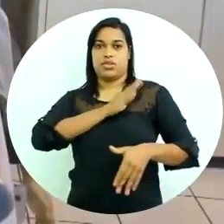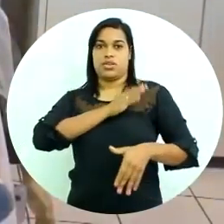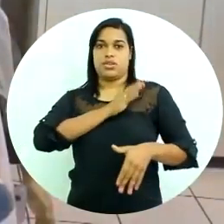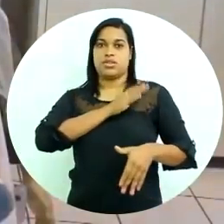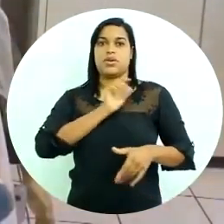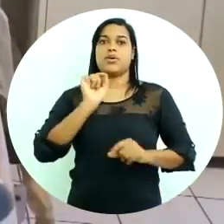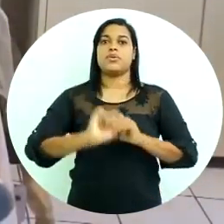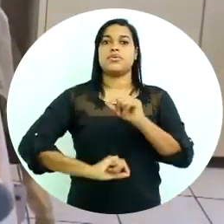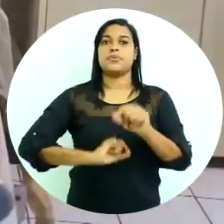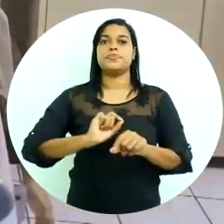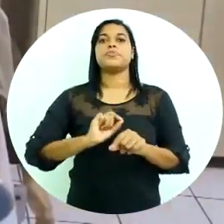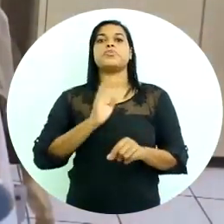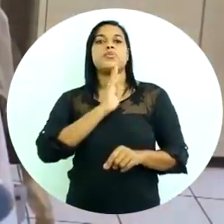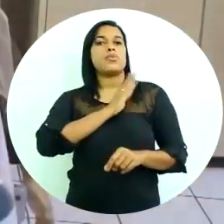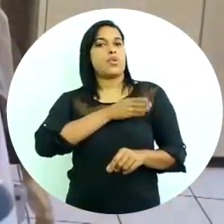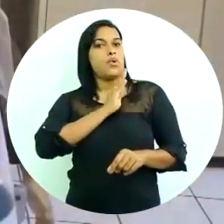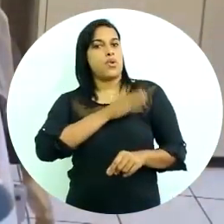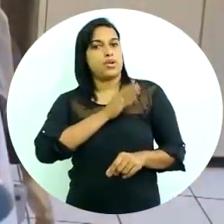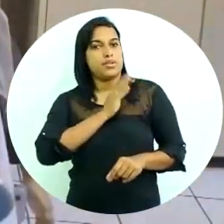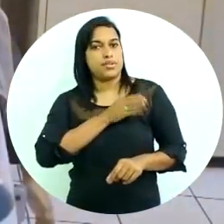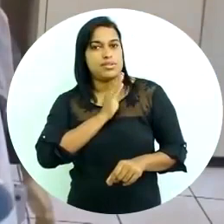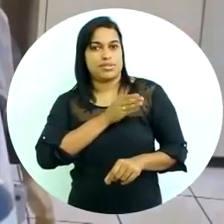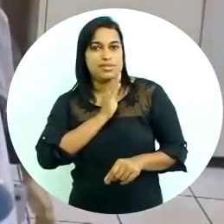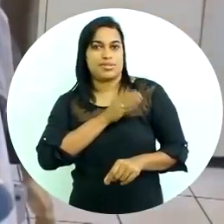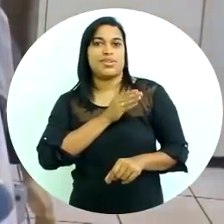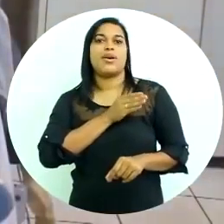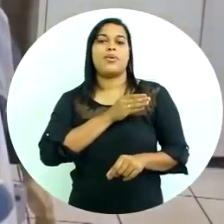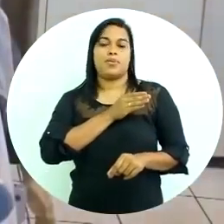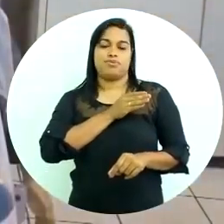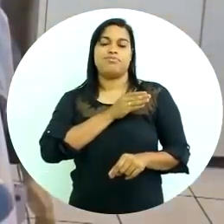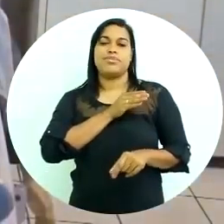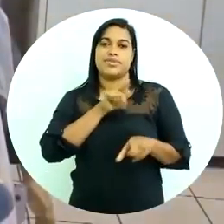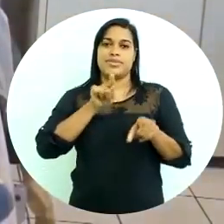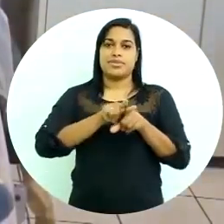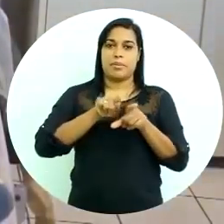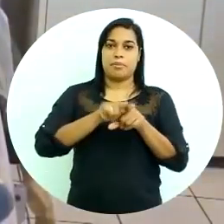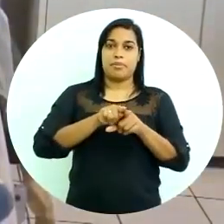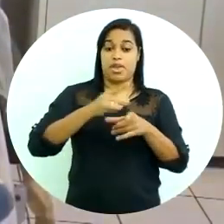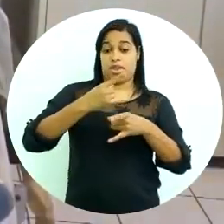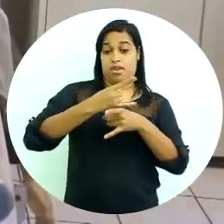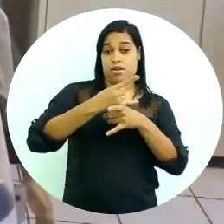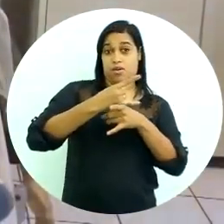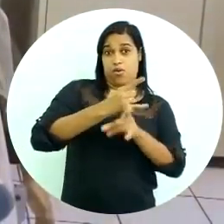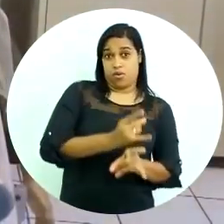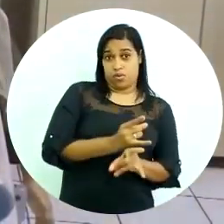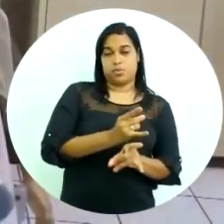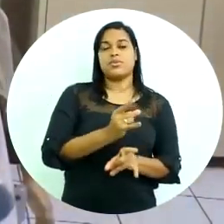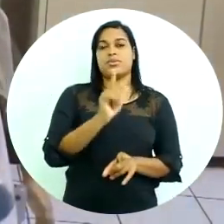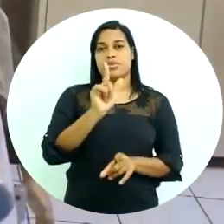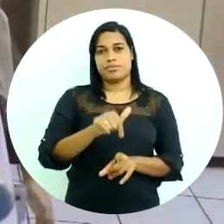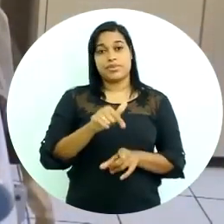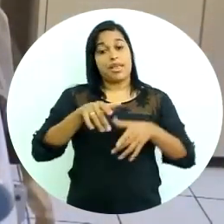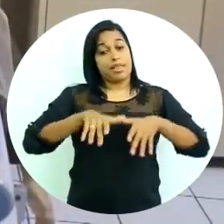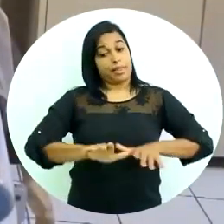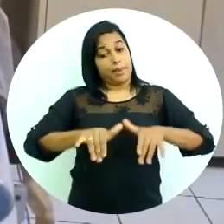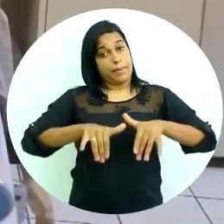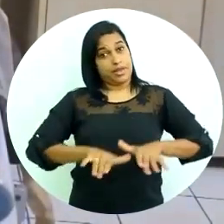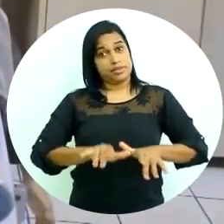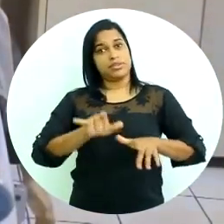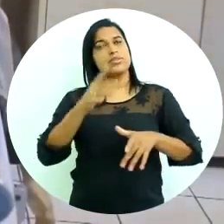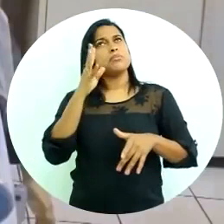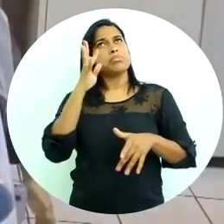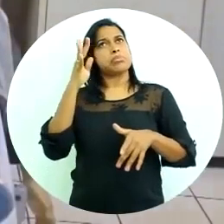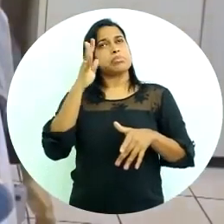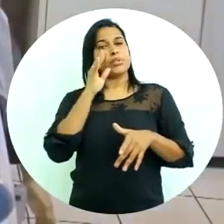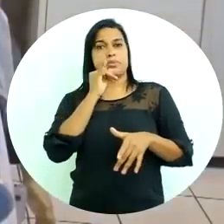comprimir o coração entre esse osso do externo e a coluna vertebral. Tá? Na massagem cardíaca, a gente tem que imaginar